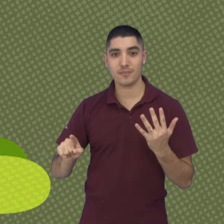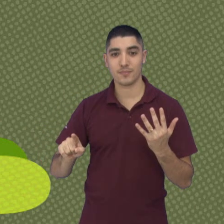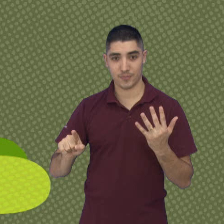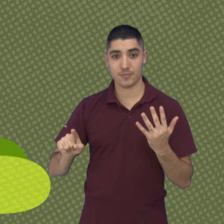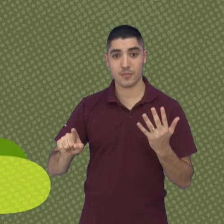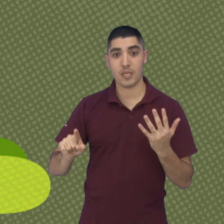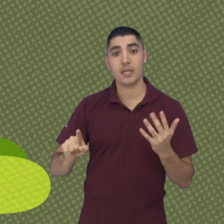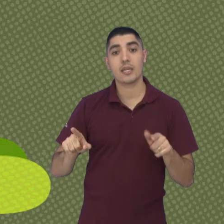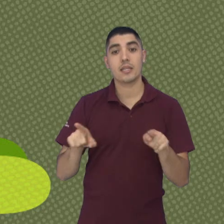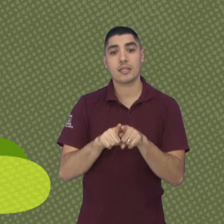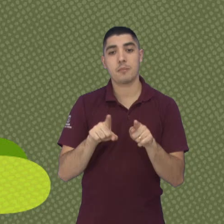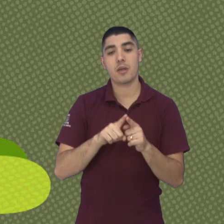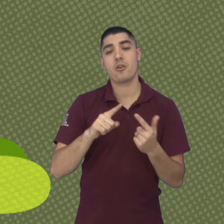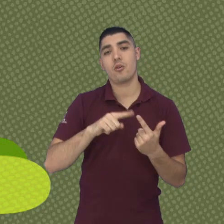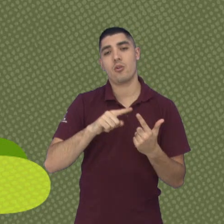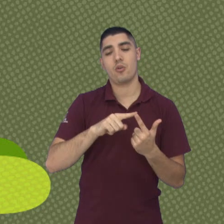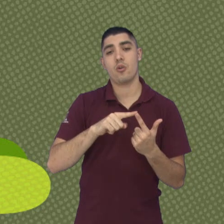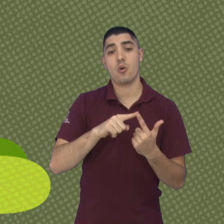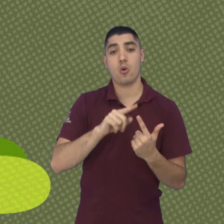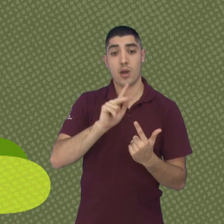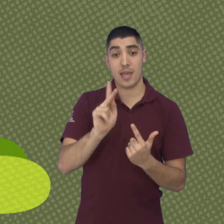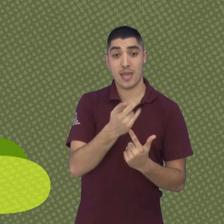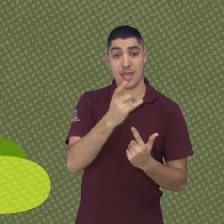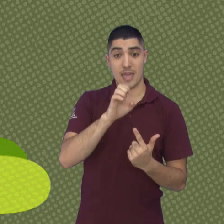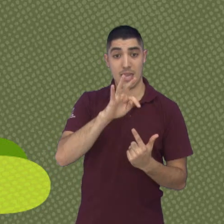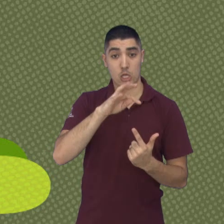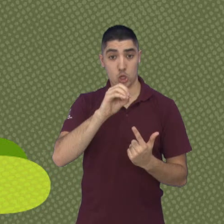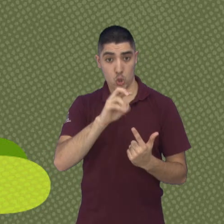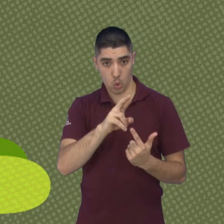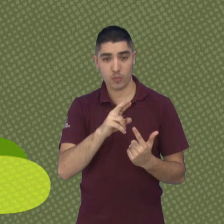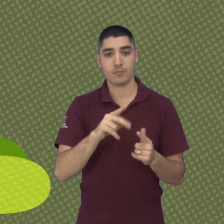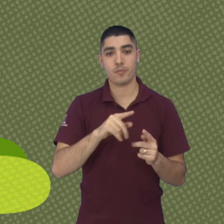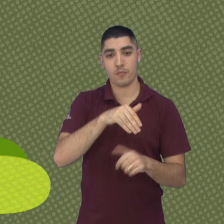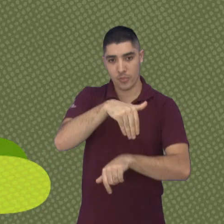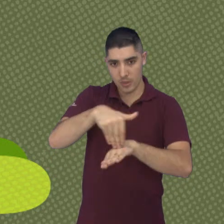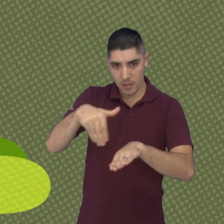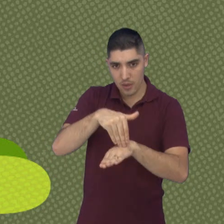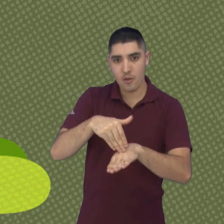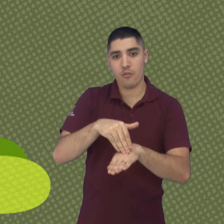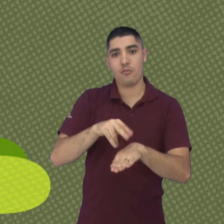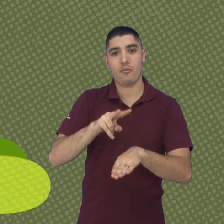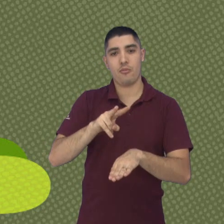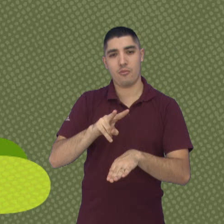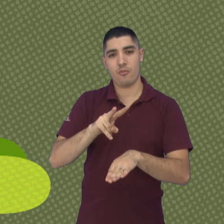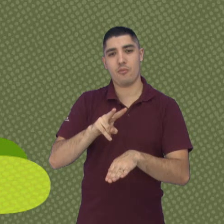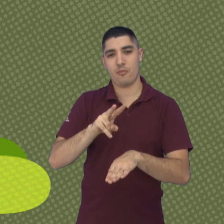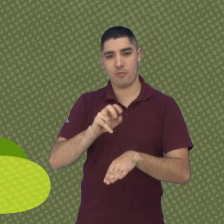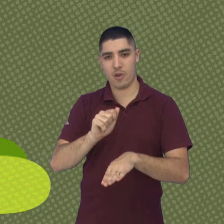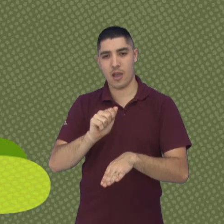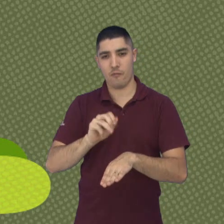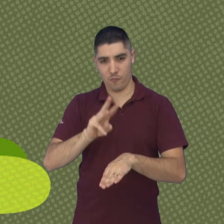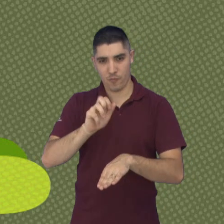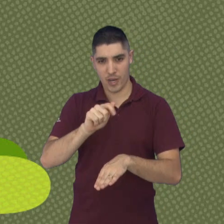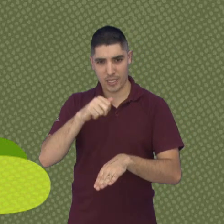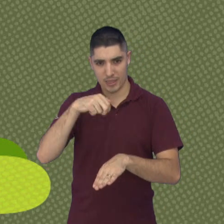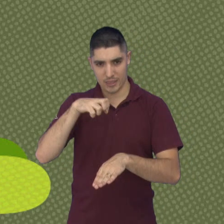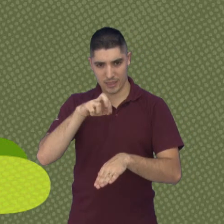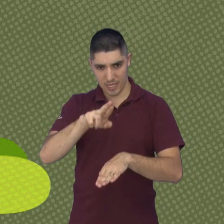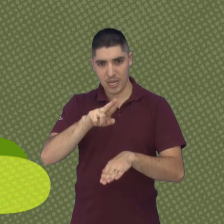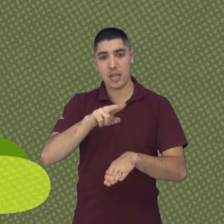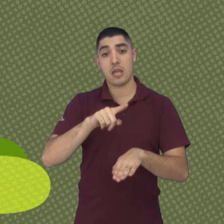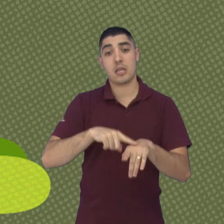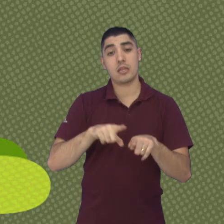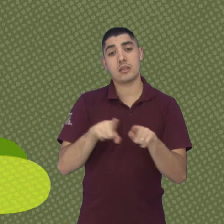Rafael Verrone pela esquerda vai entrar o Heitor Roca. No meio de campo, o Wagner Balotelli foi mantido, mas o Gustavo Nicola entra supostamente